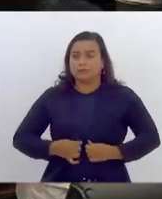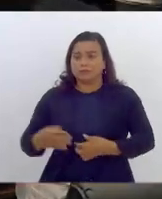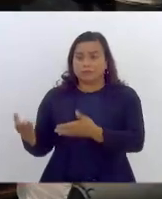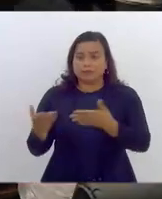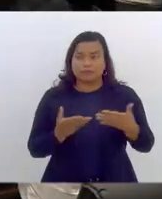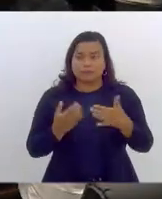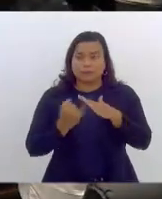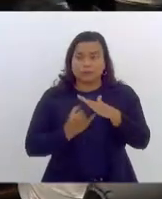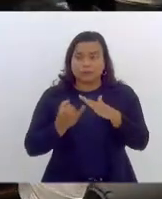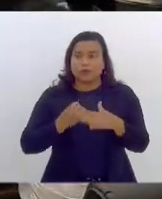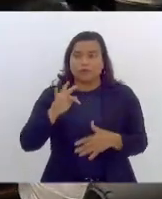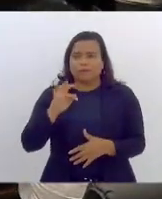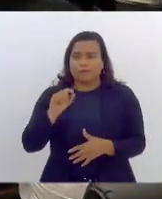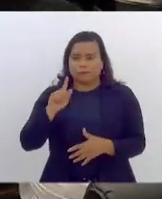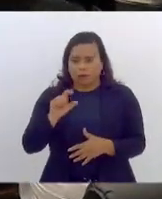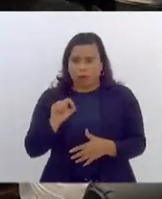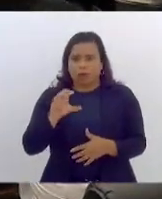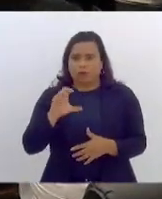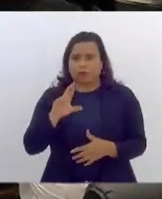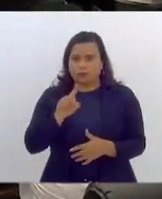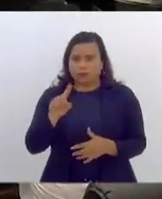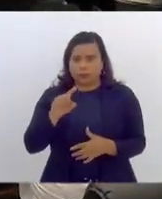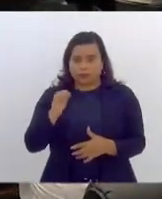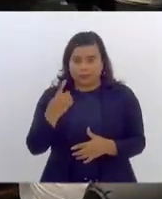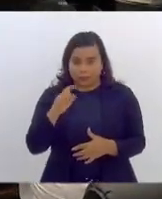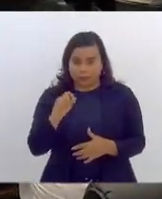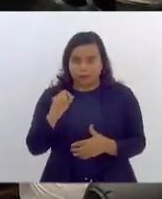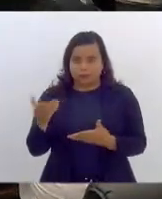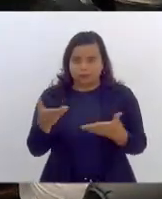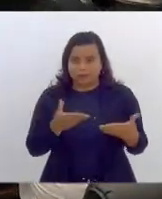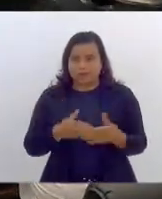Instituto Fogo Cruzado...